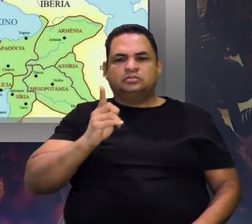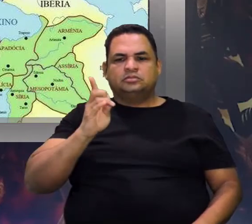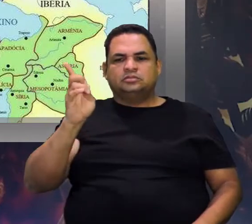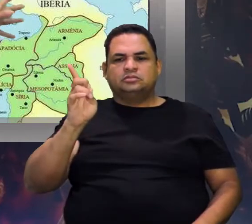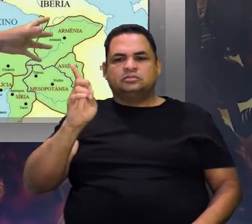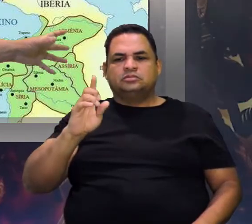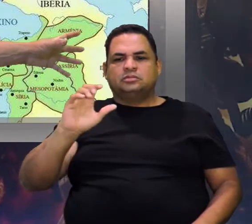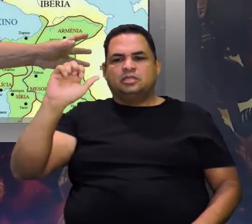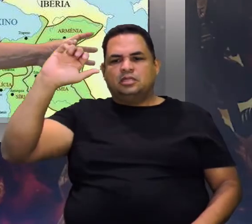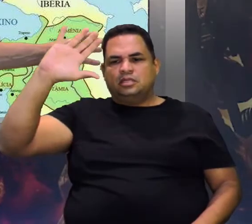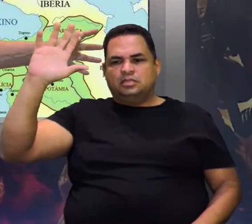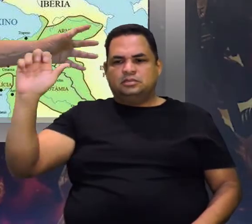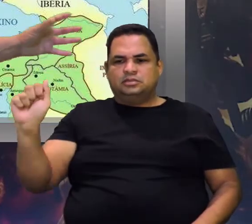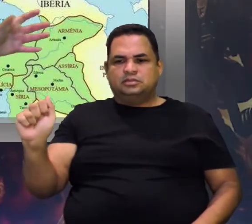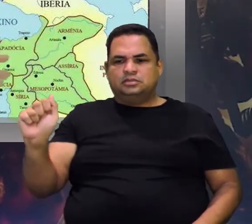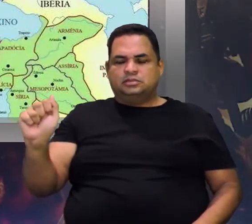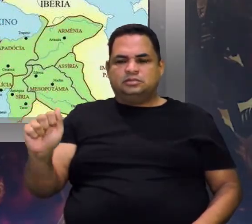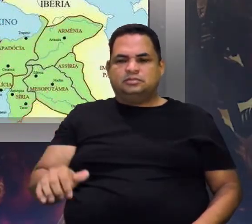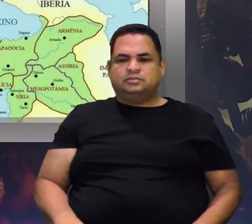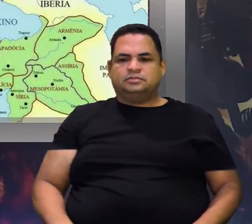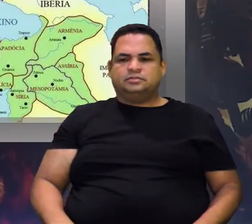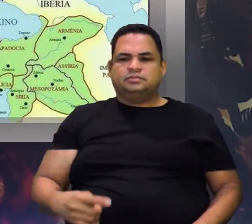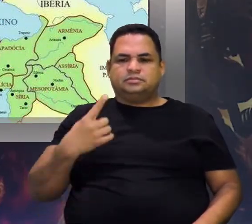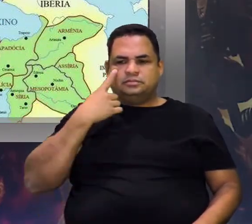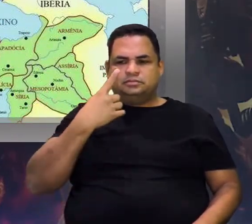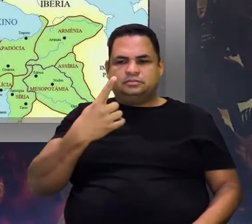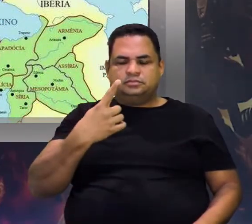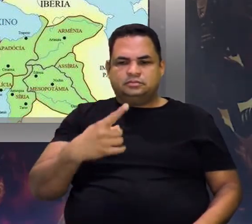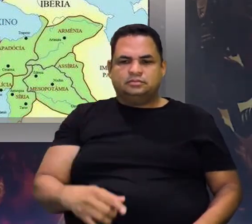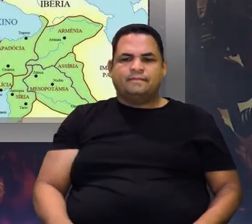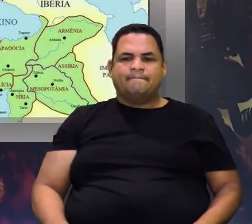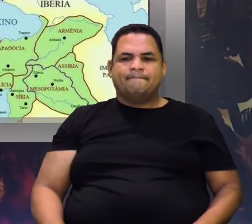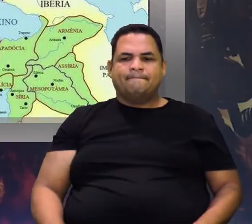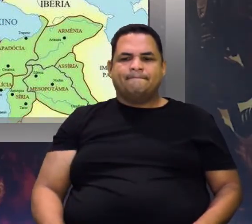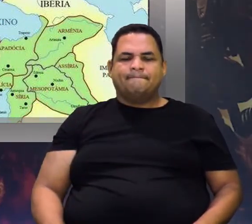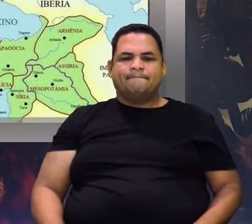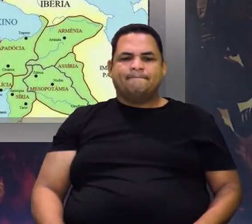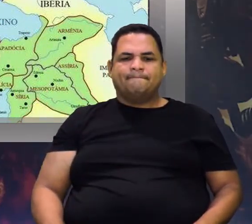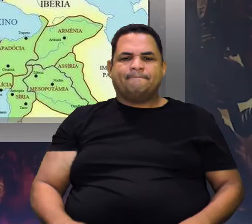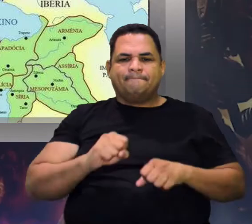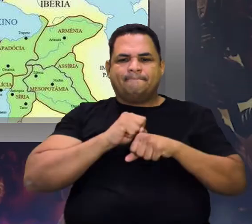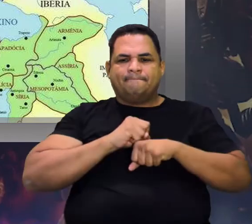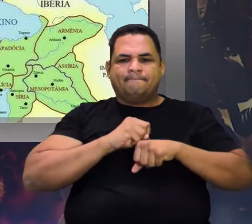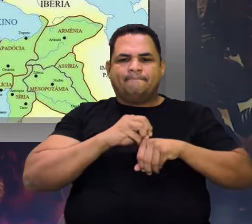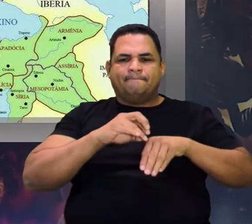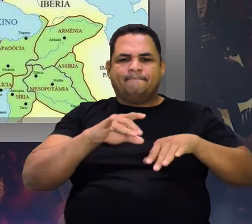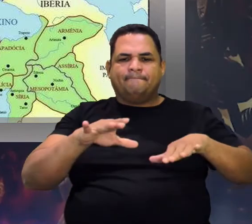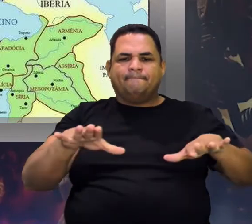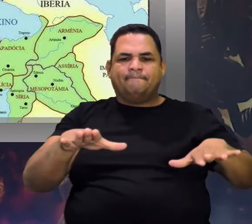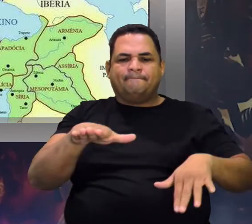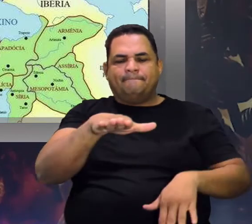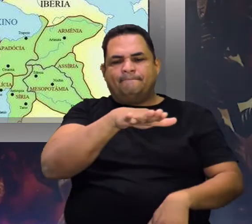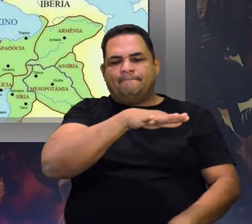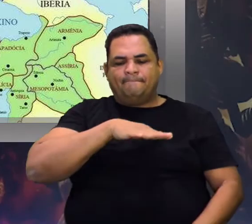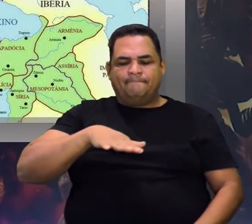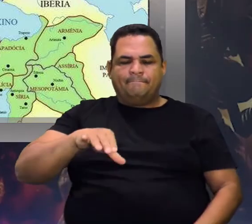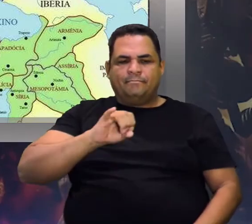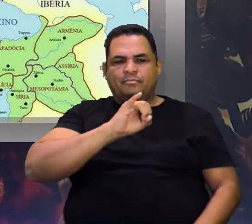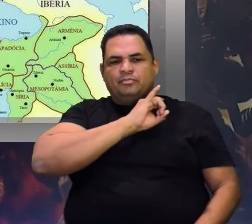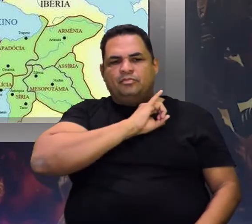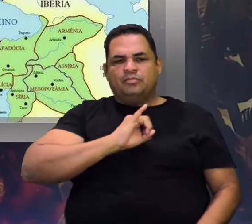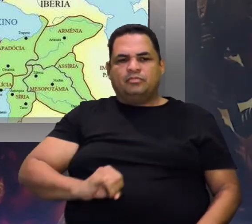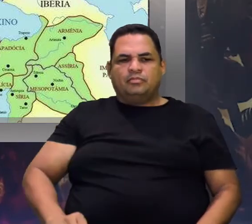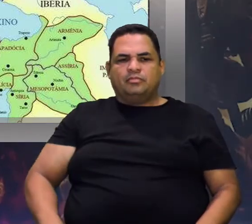cá é a Ásia. Então, eu quero que vocês observem a expansão que foi o Império